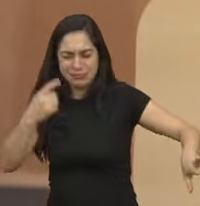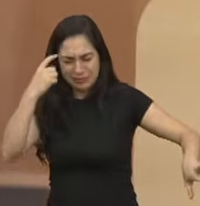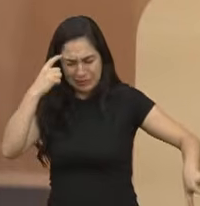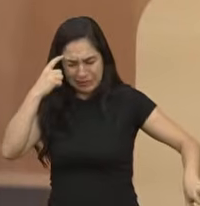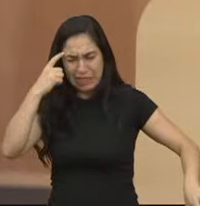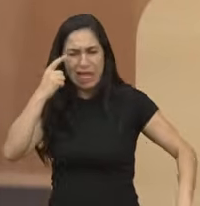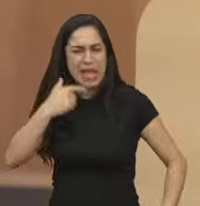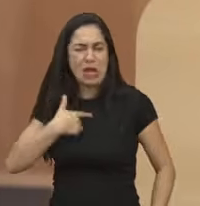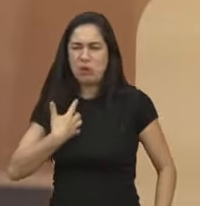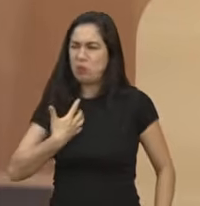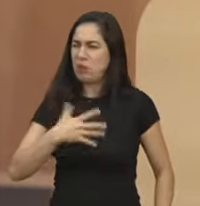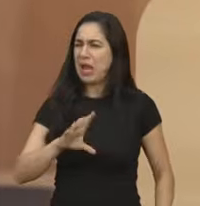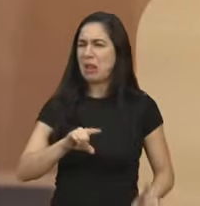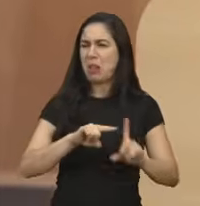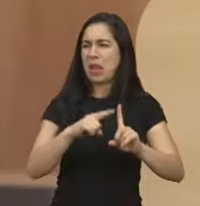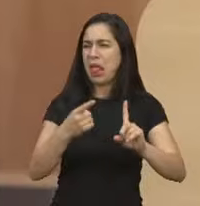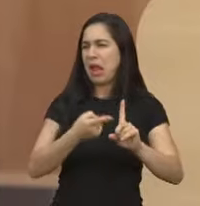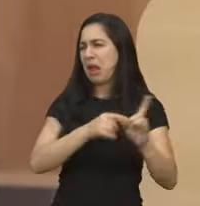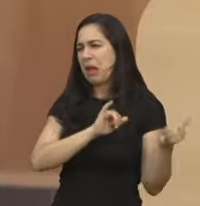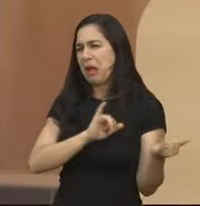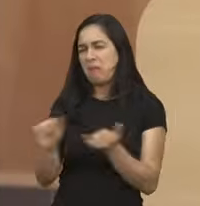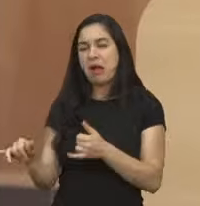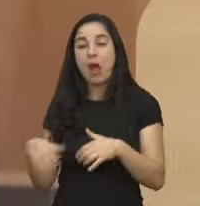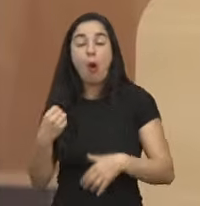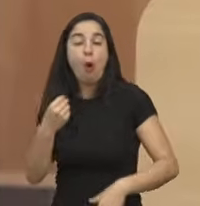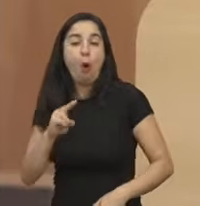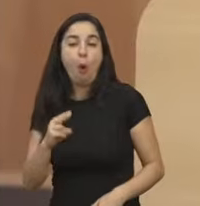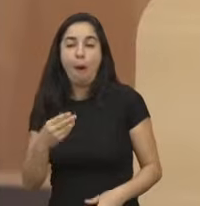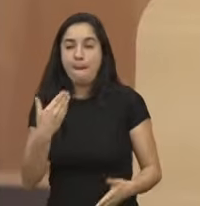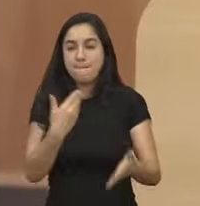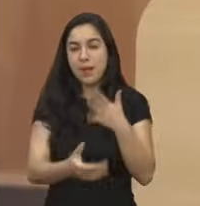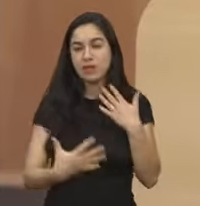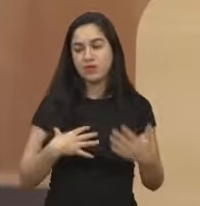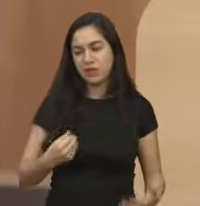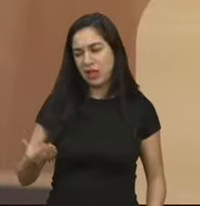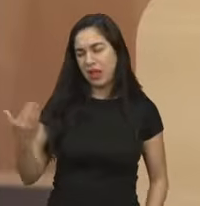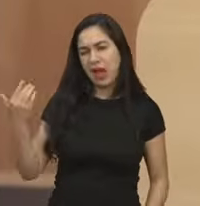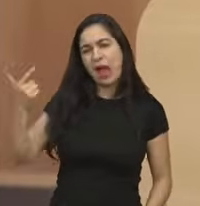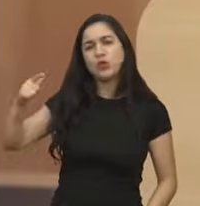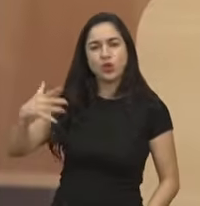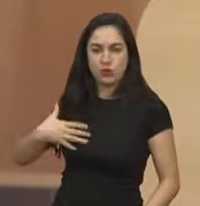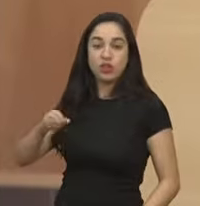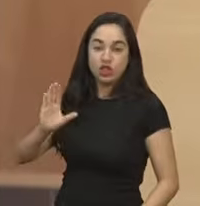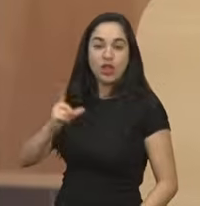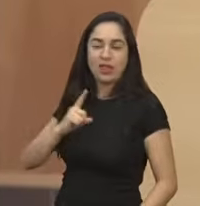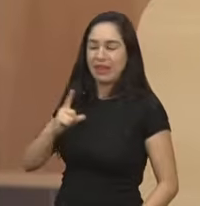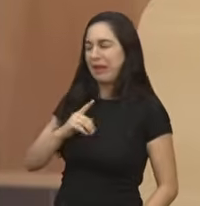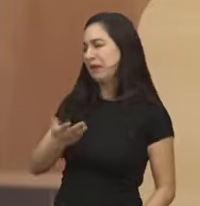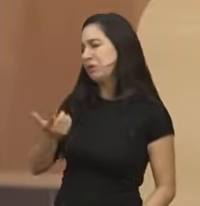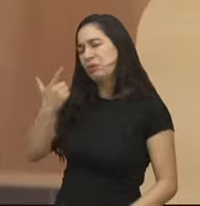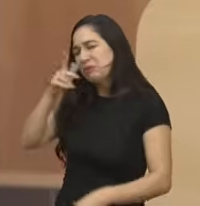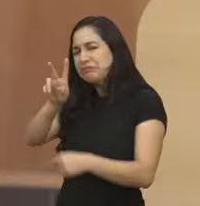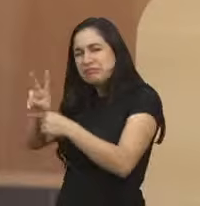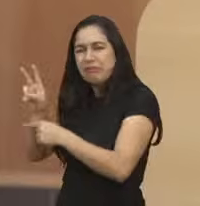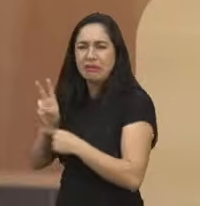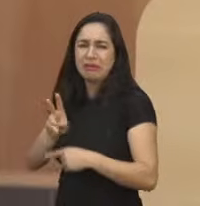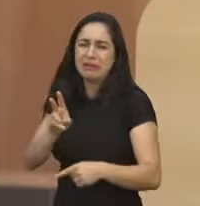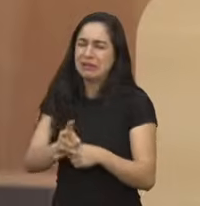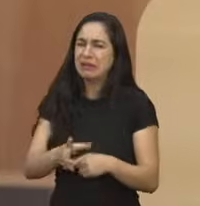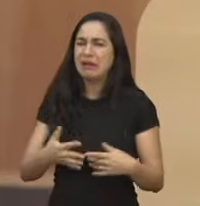aí começam a mudar o jeito de ser com os outros filhos, não se sentem amadas